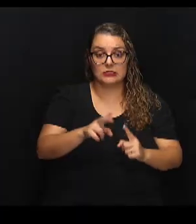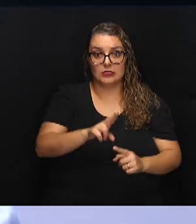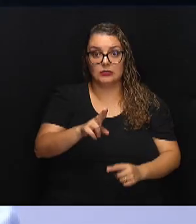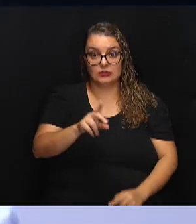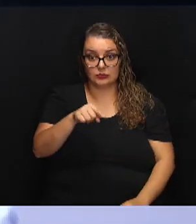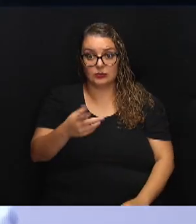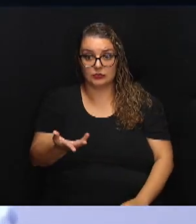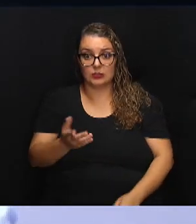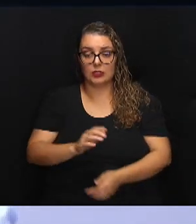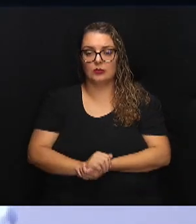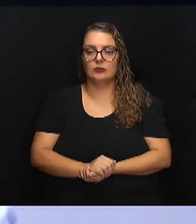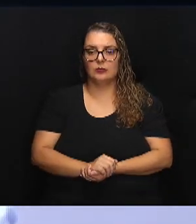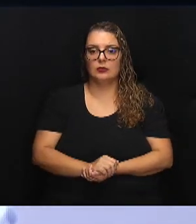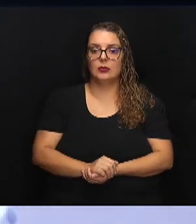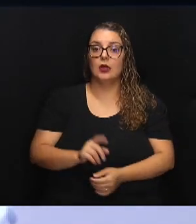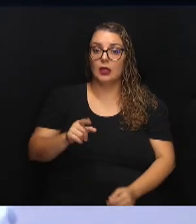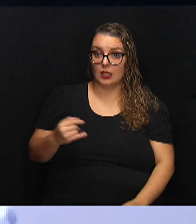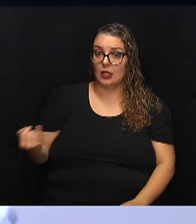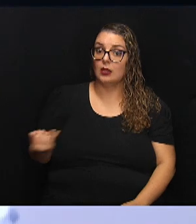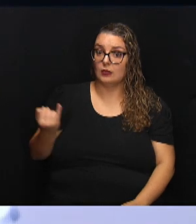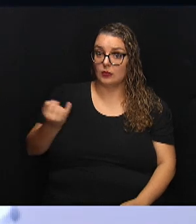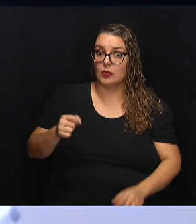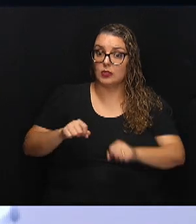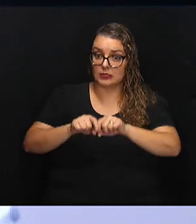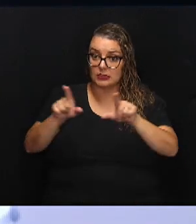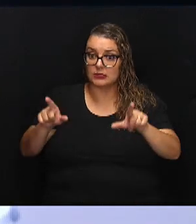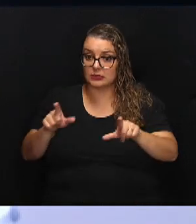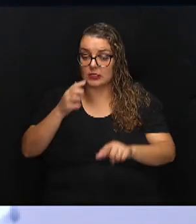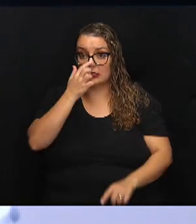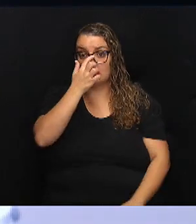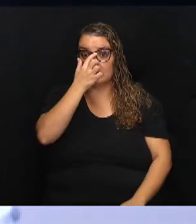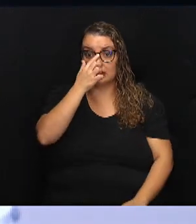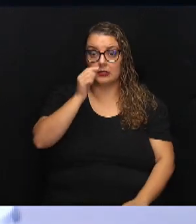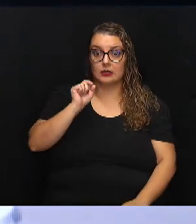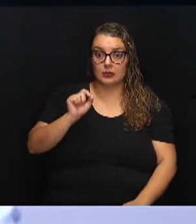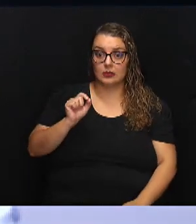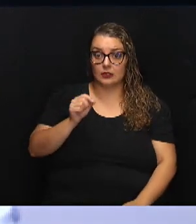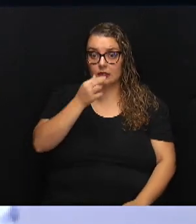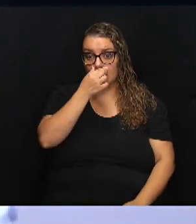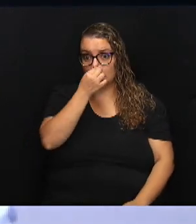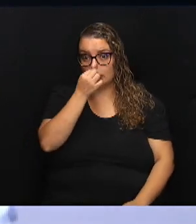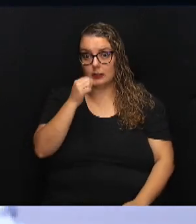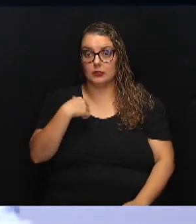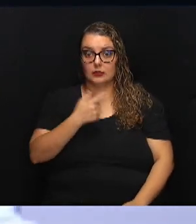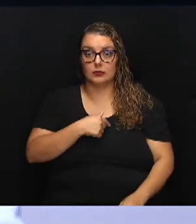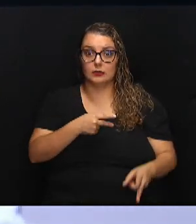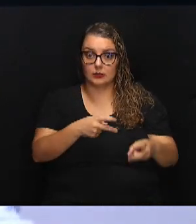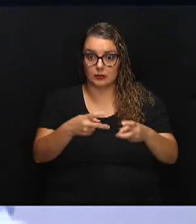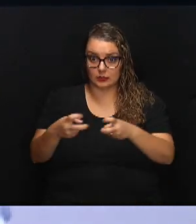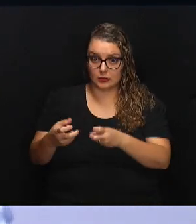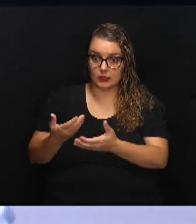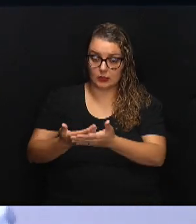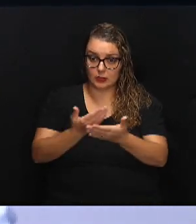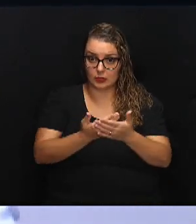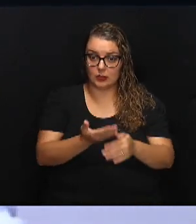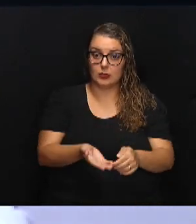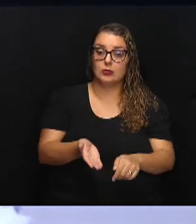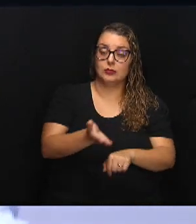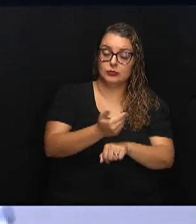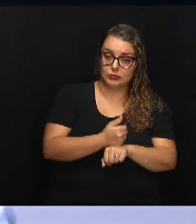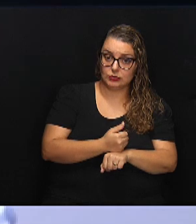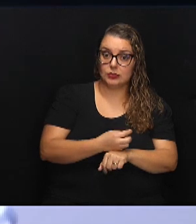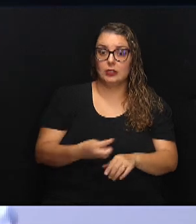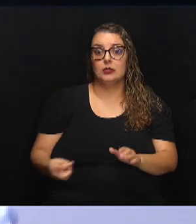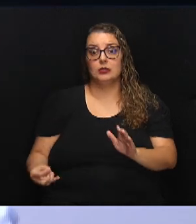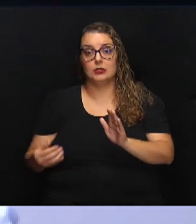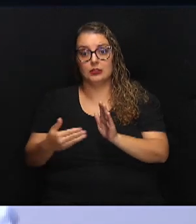é? Um ponto importante da gente destacar é que a gente observou nos estudos anteriores e até mesmo